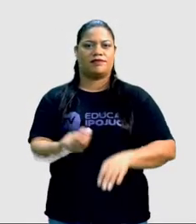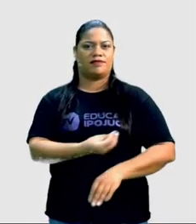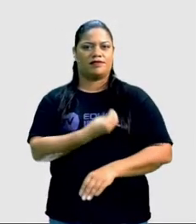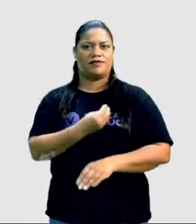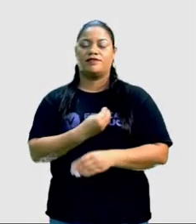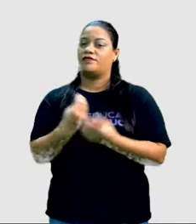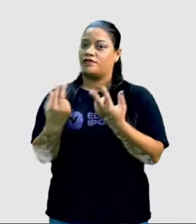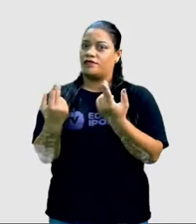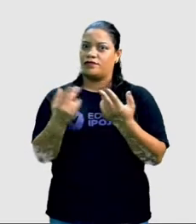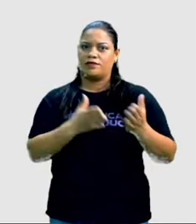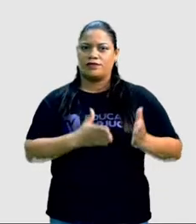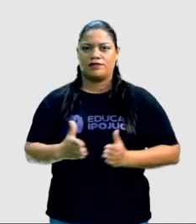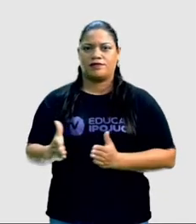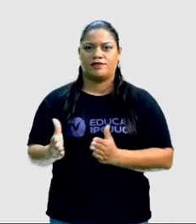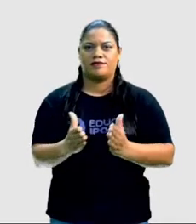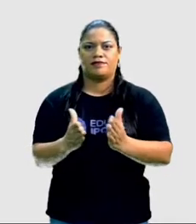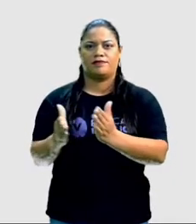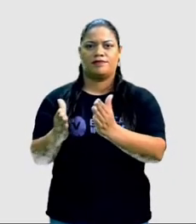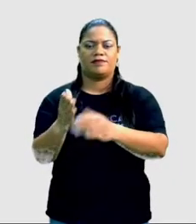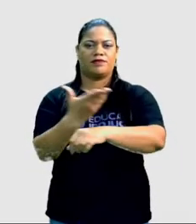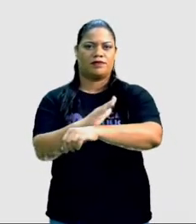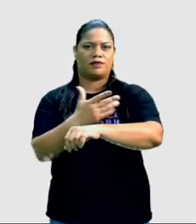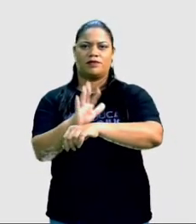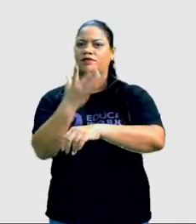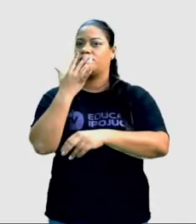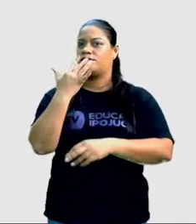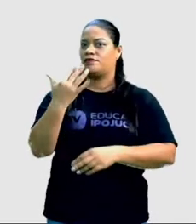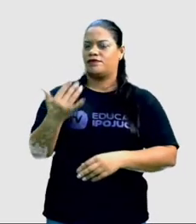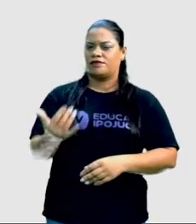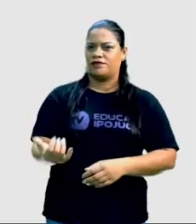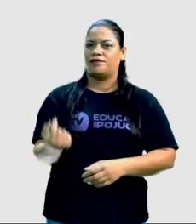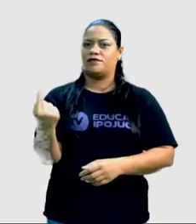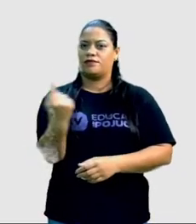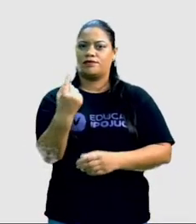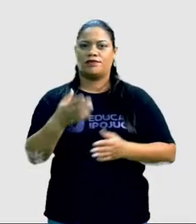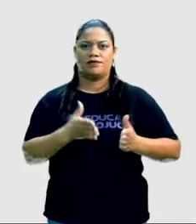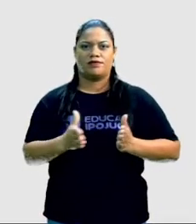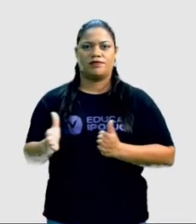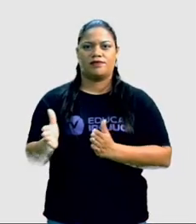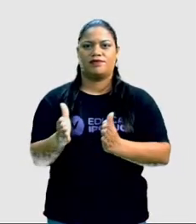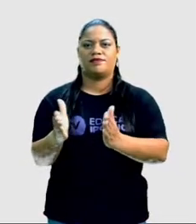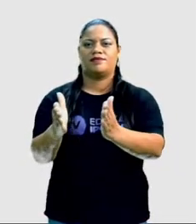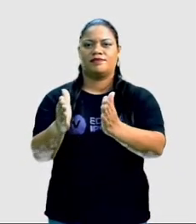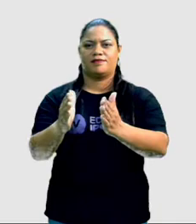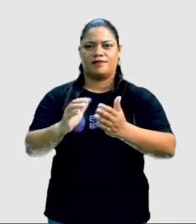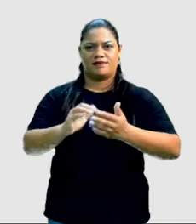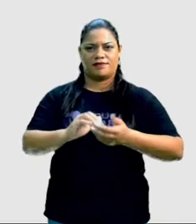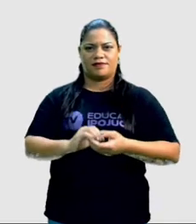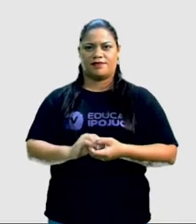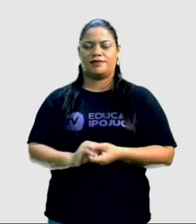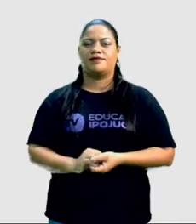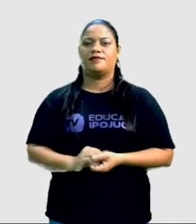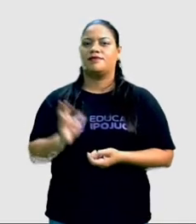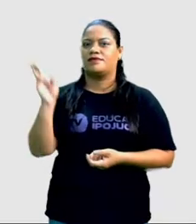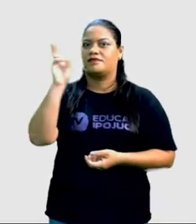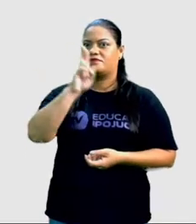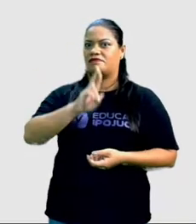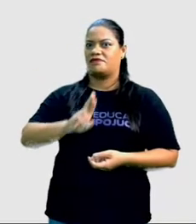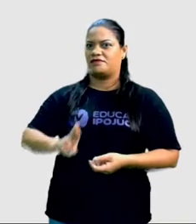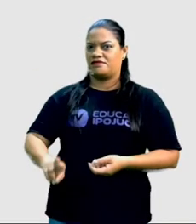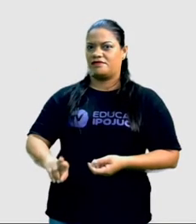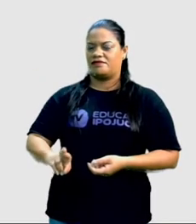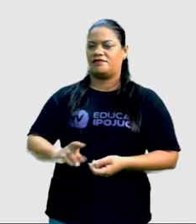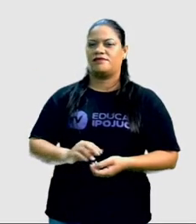mesma estrada. Pretos, brancos, coloridos, sem nenhuma só caminhada. Não parece que eles estão borrados da religião, nem com sotaque,